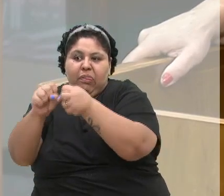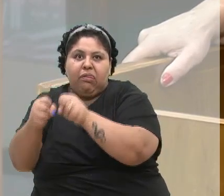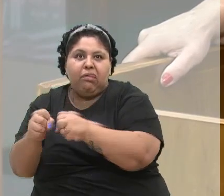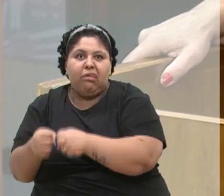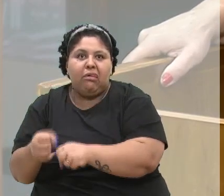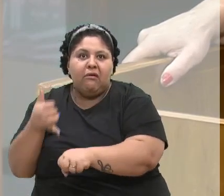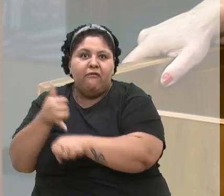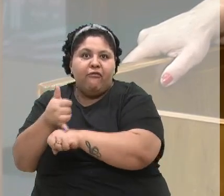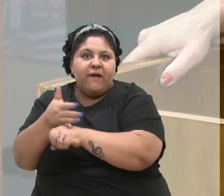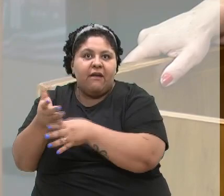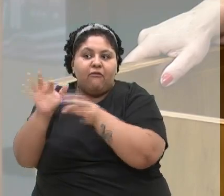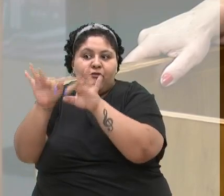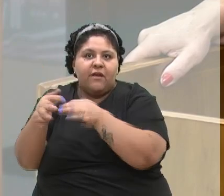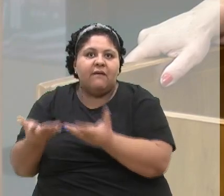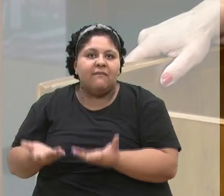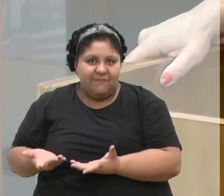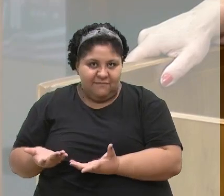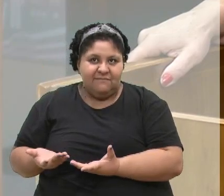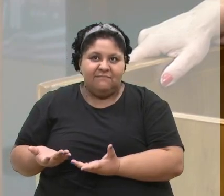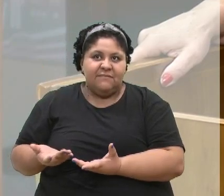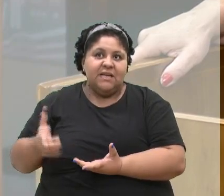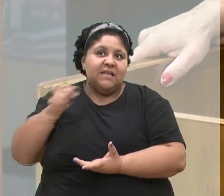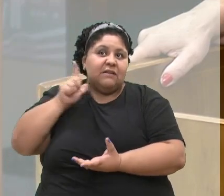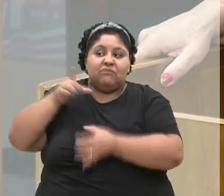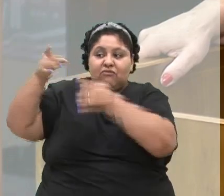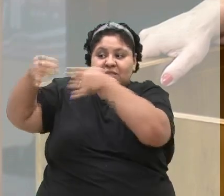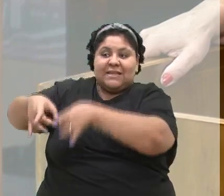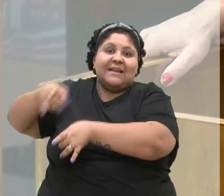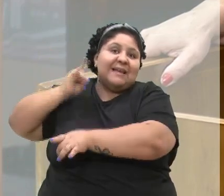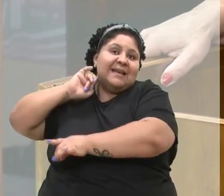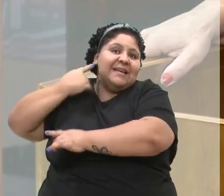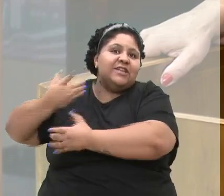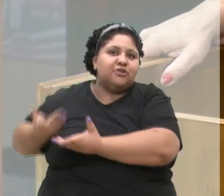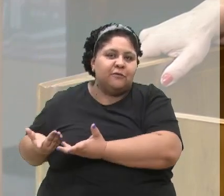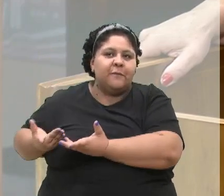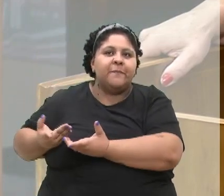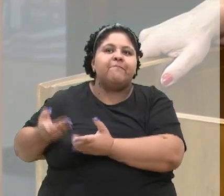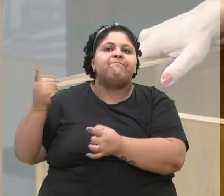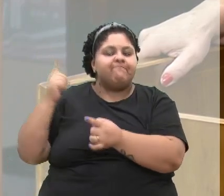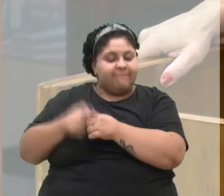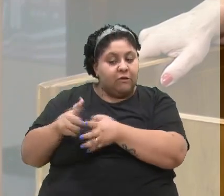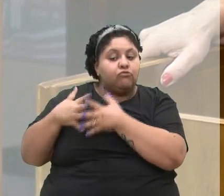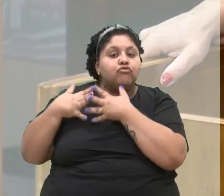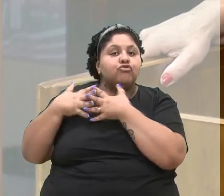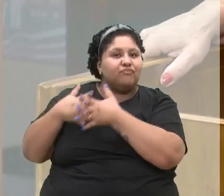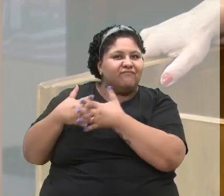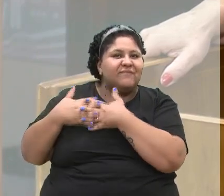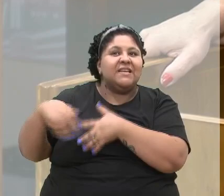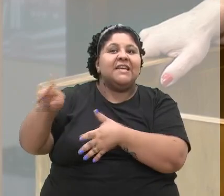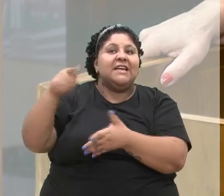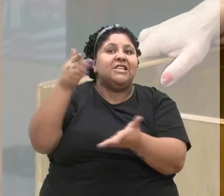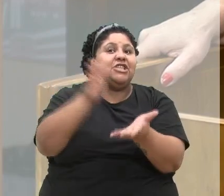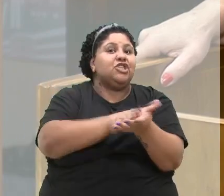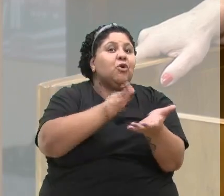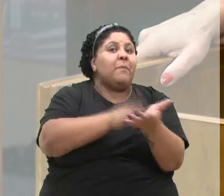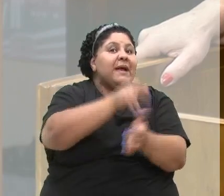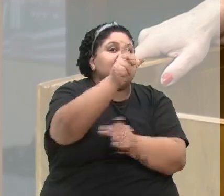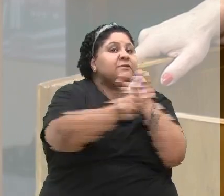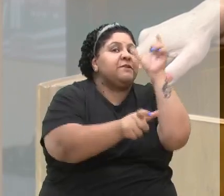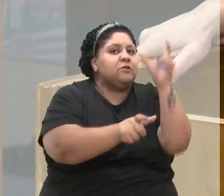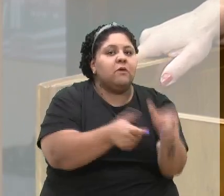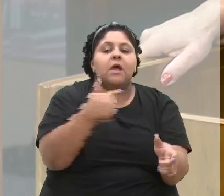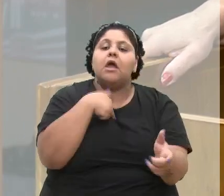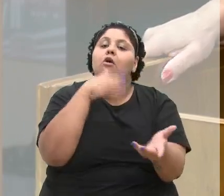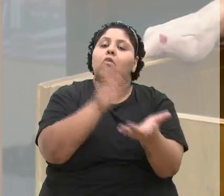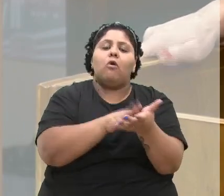não tem aonde jogar o lixo. Então a situação fica muito complicada. A gente cobrar dos moradores, eu cobro isso. Gente,